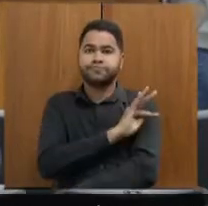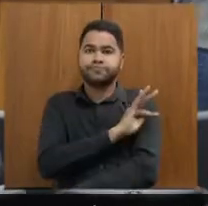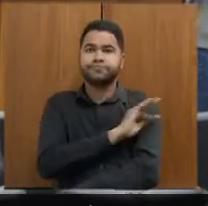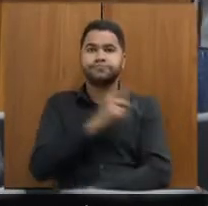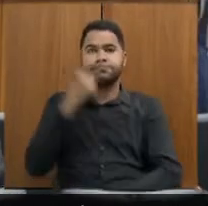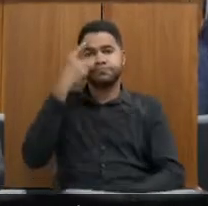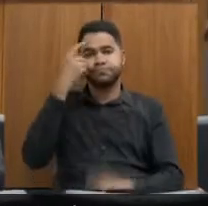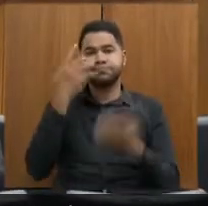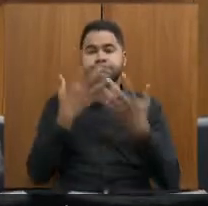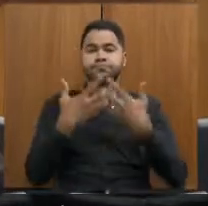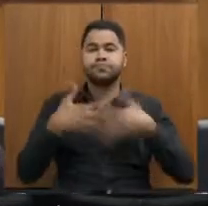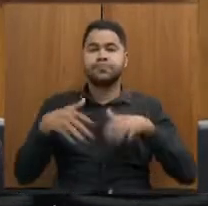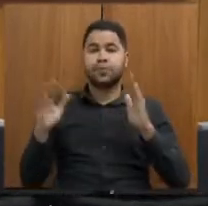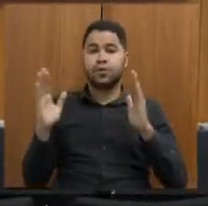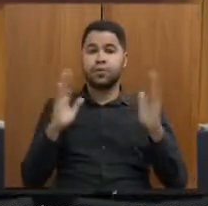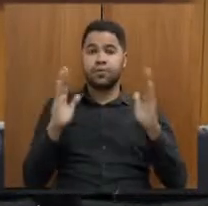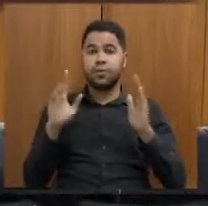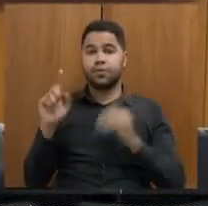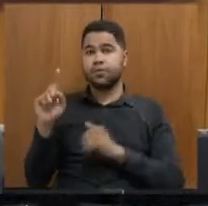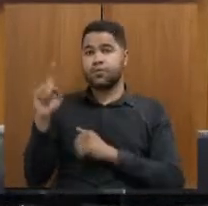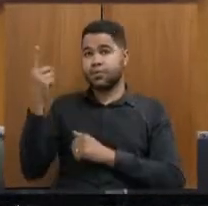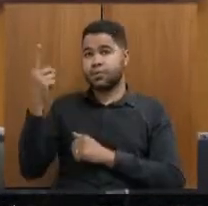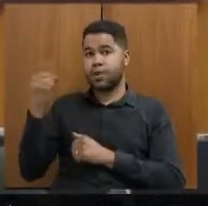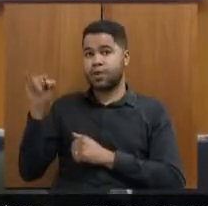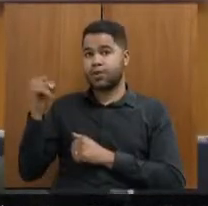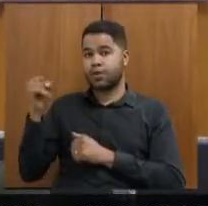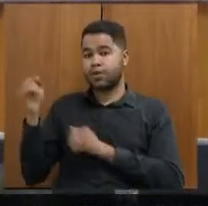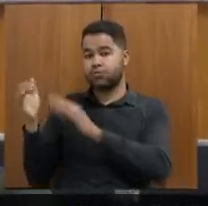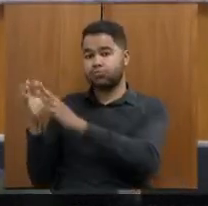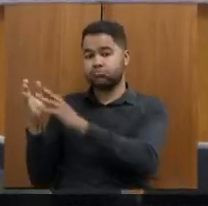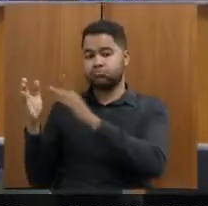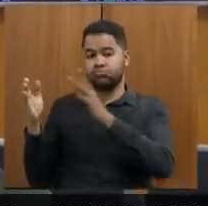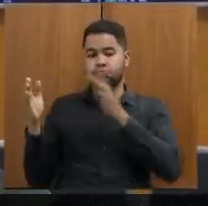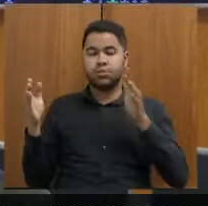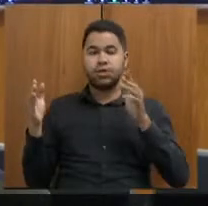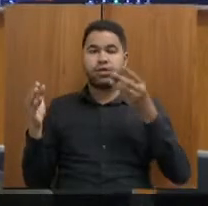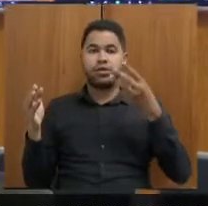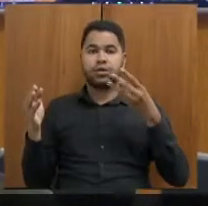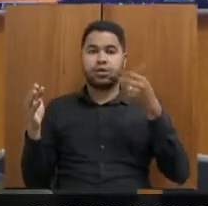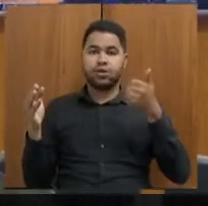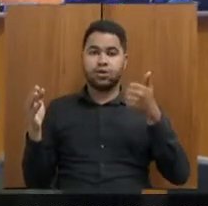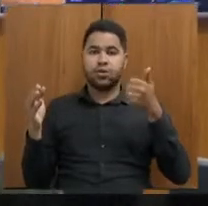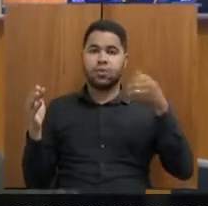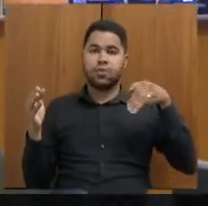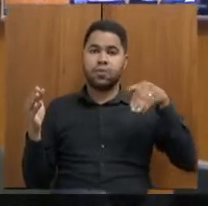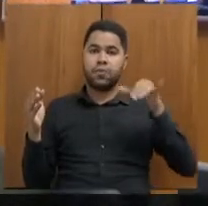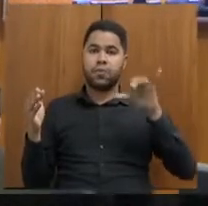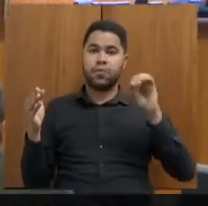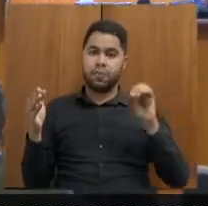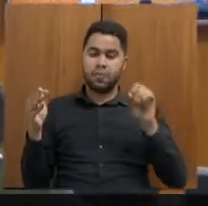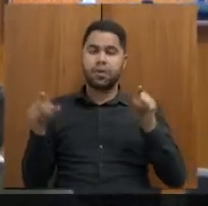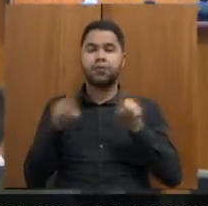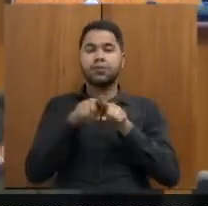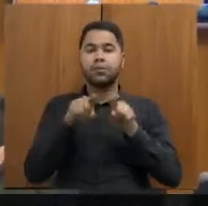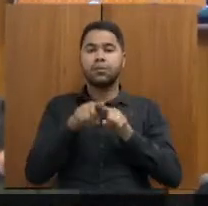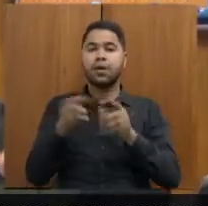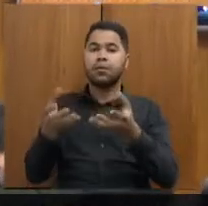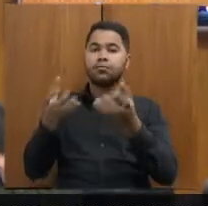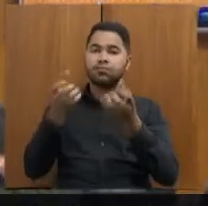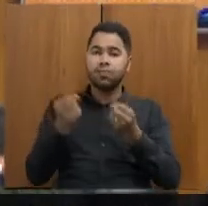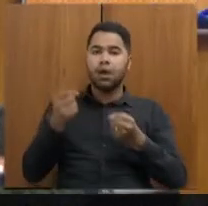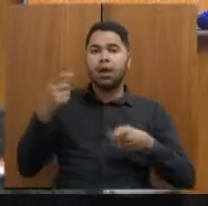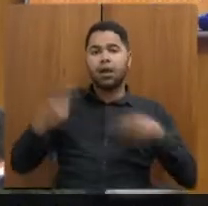Considerando o período de 1º de Janeiro a 31 de Maio EA receber discutir